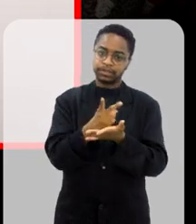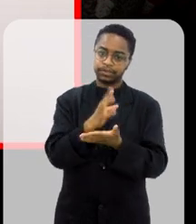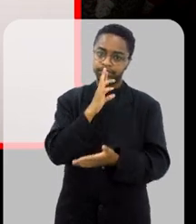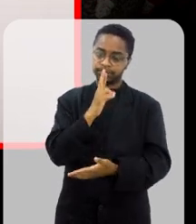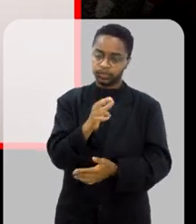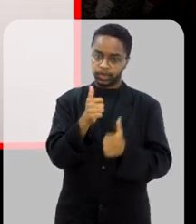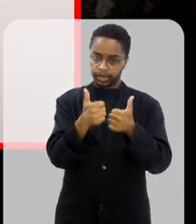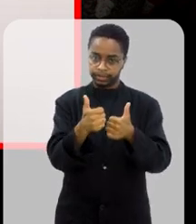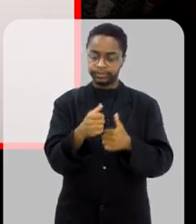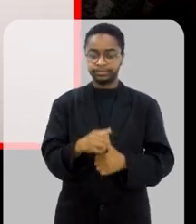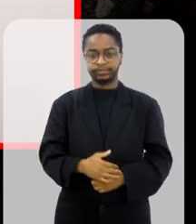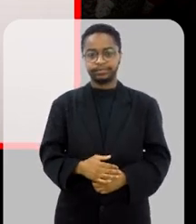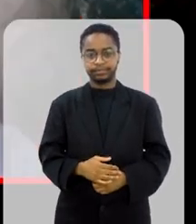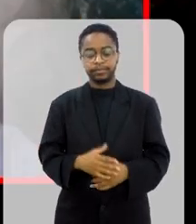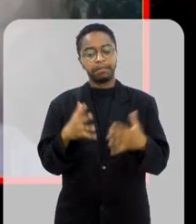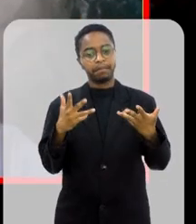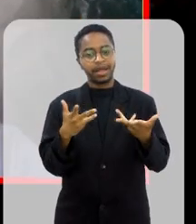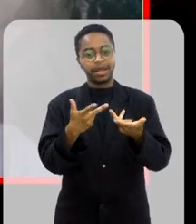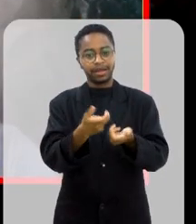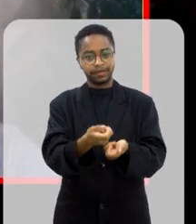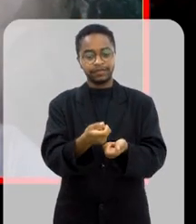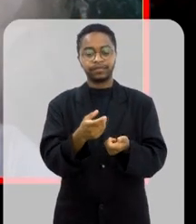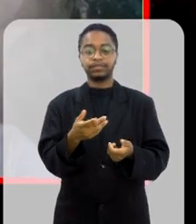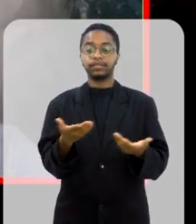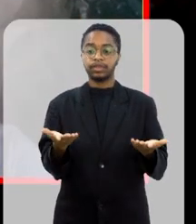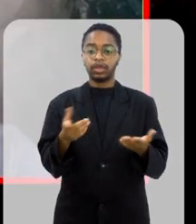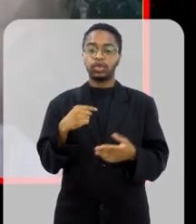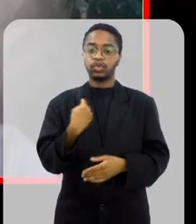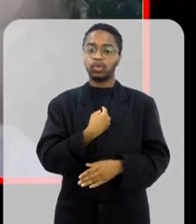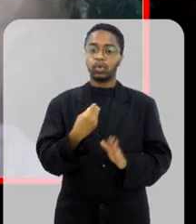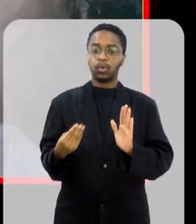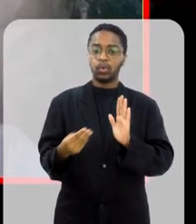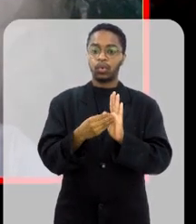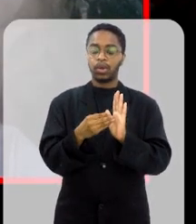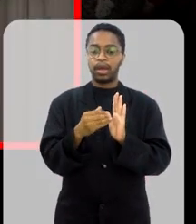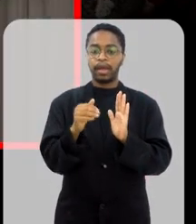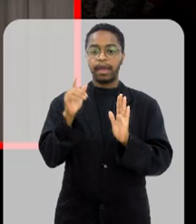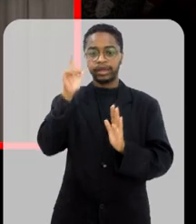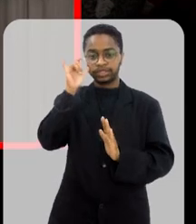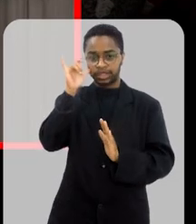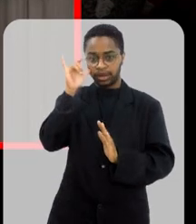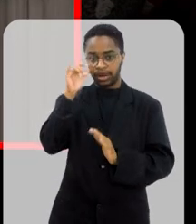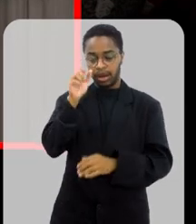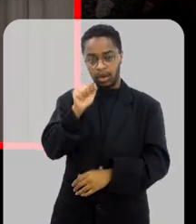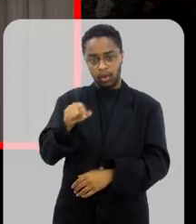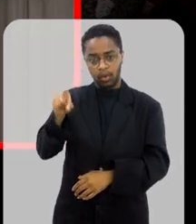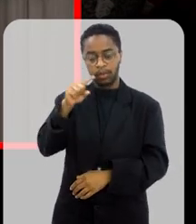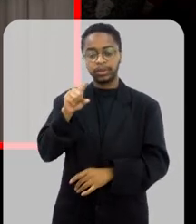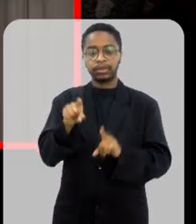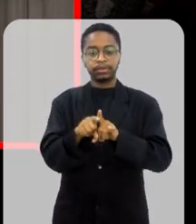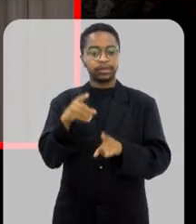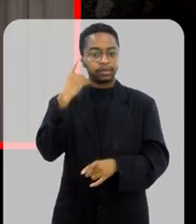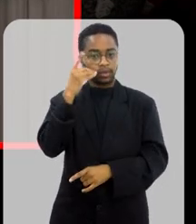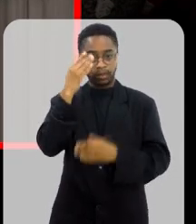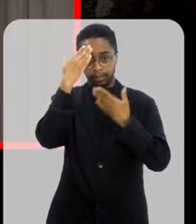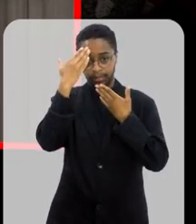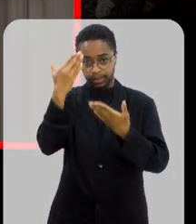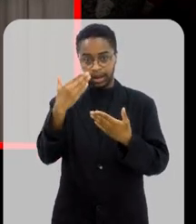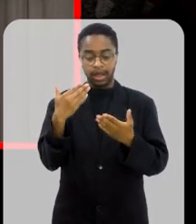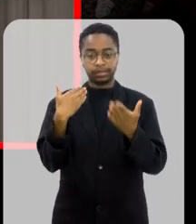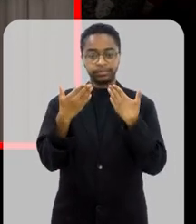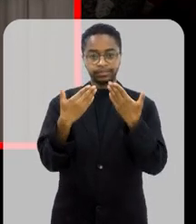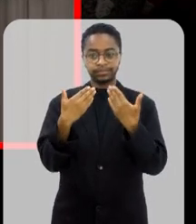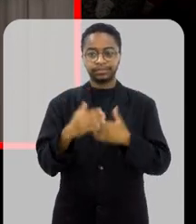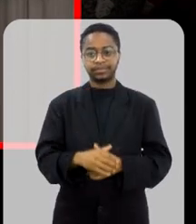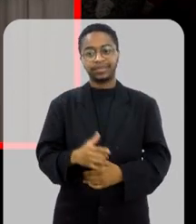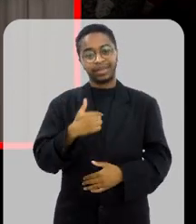são respondidos, tá? Era isso. Maravilha, fica então. A gente vai colocar aqui esse arroba, deputado. Muito obrigada mais uma vez